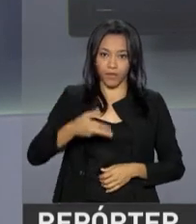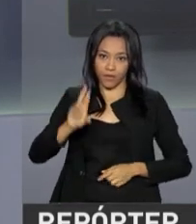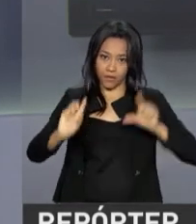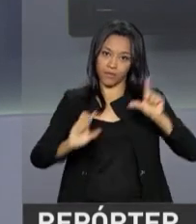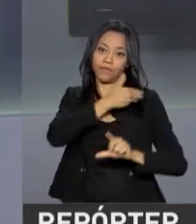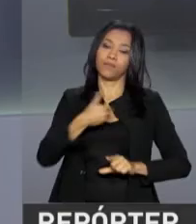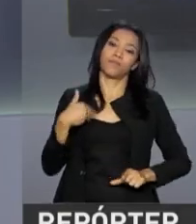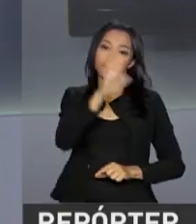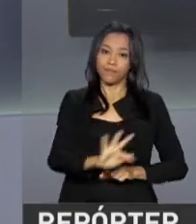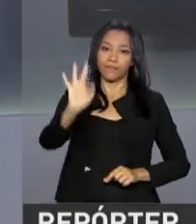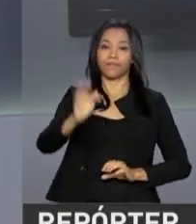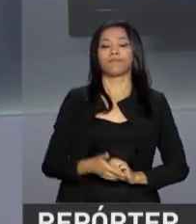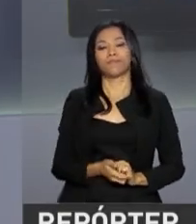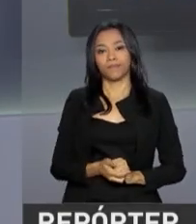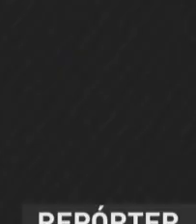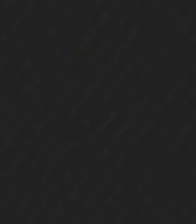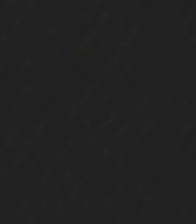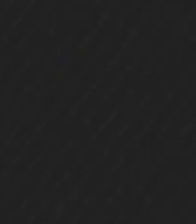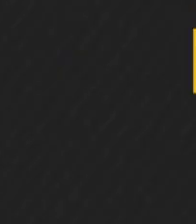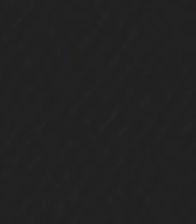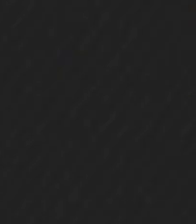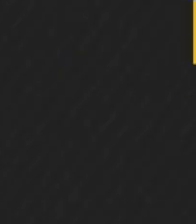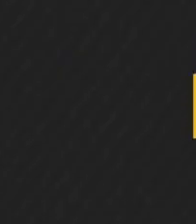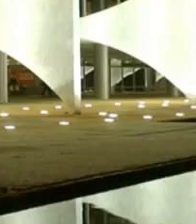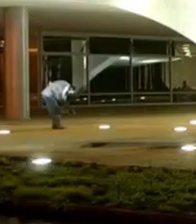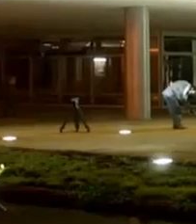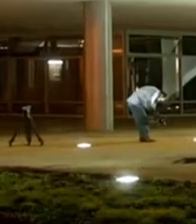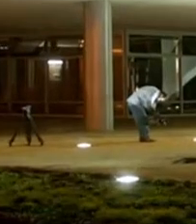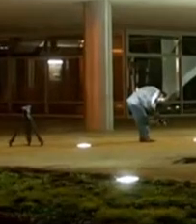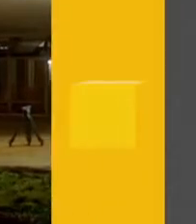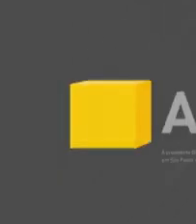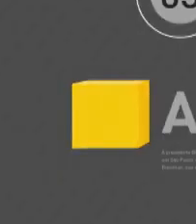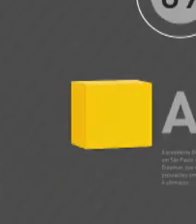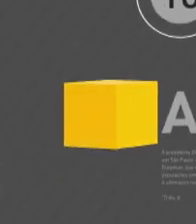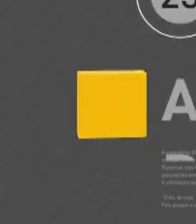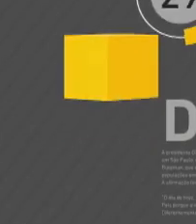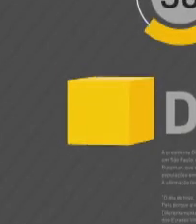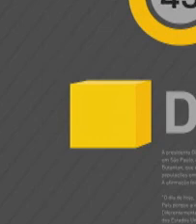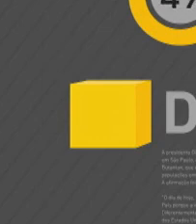NBR, a TV do Governo Federal.